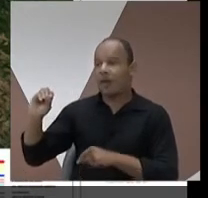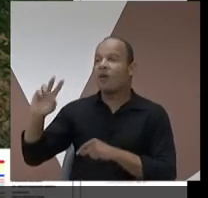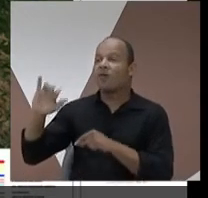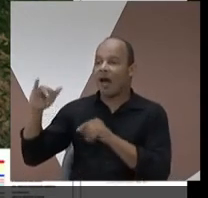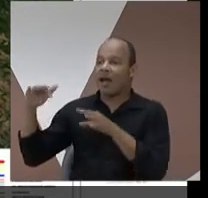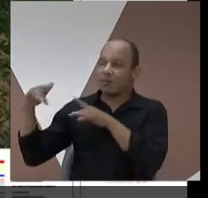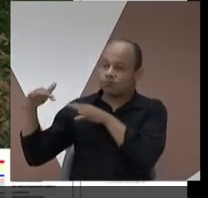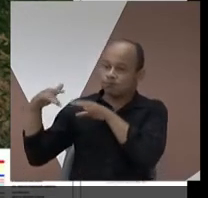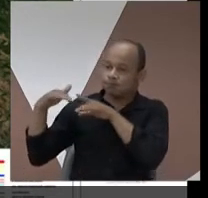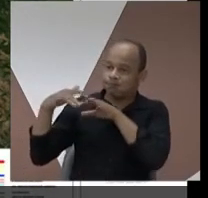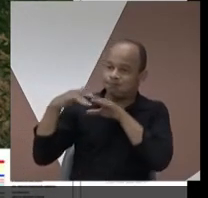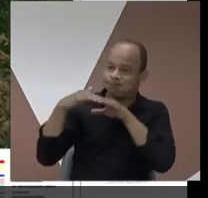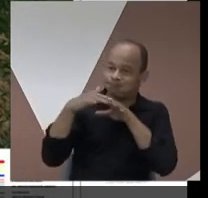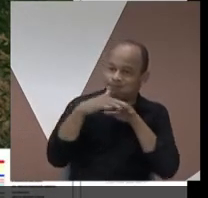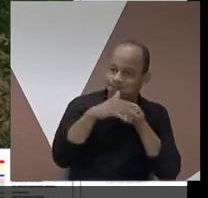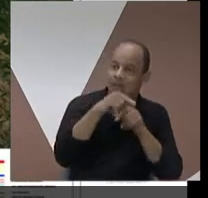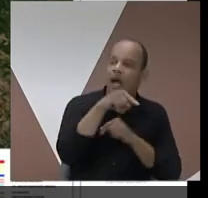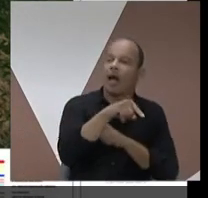Rodoanel,